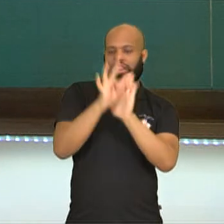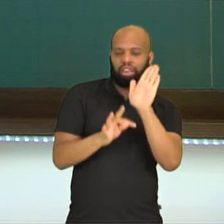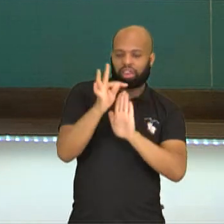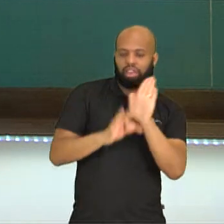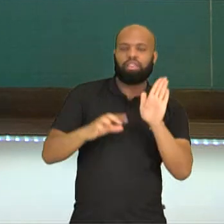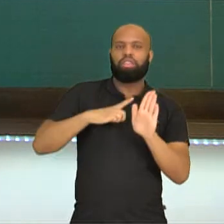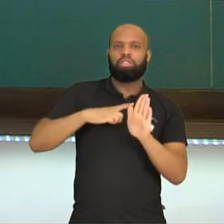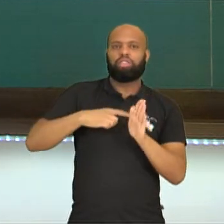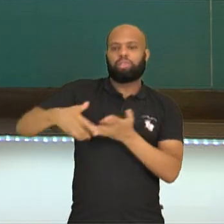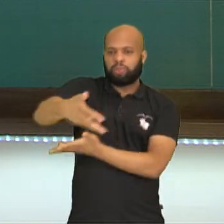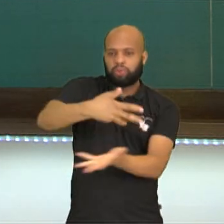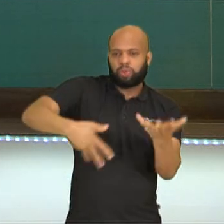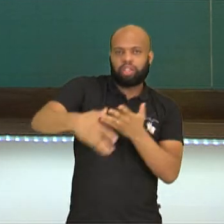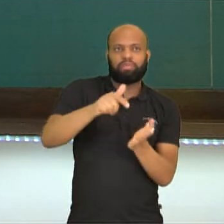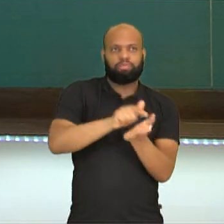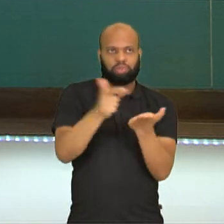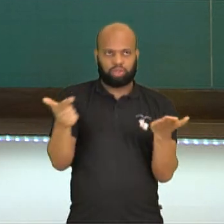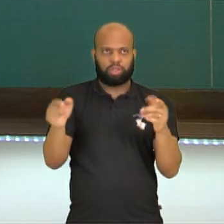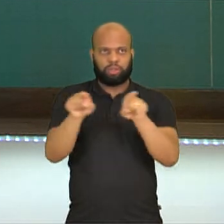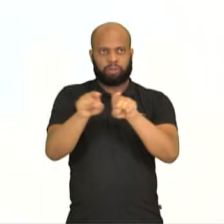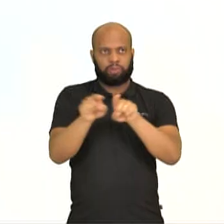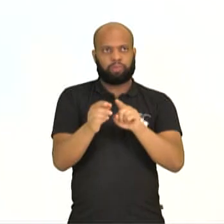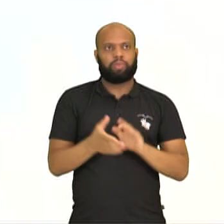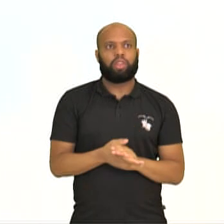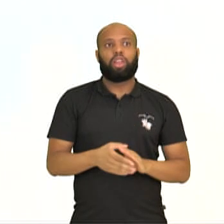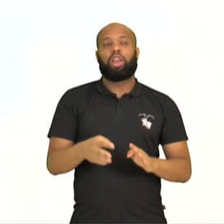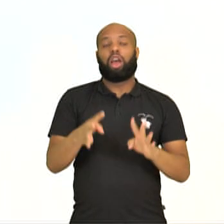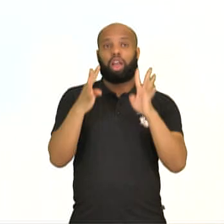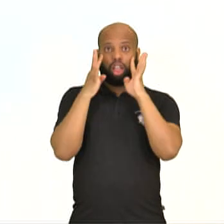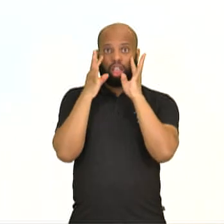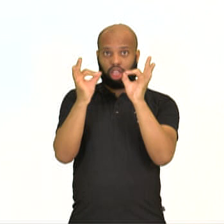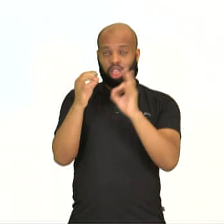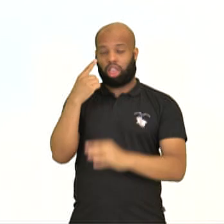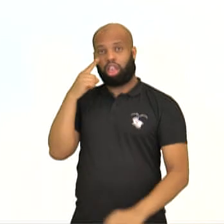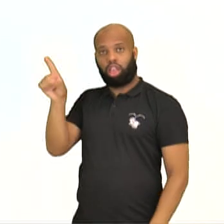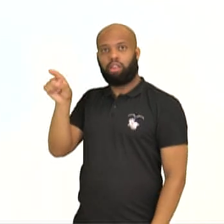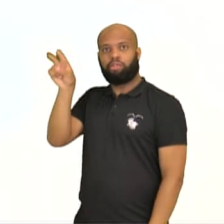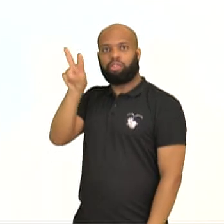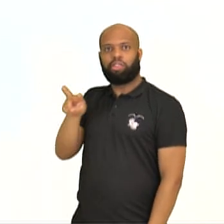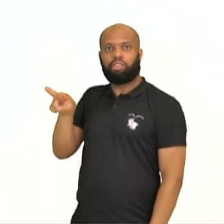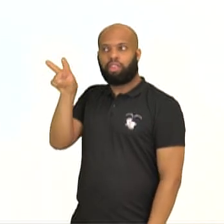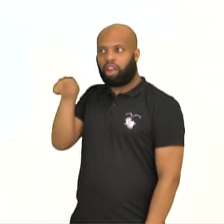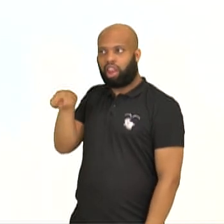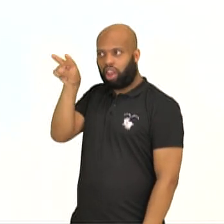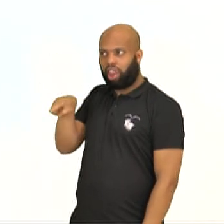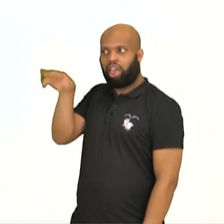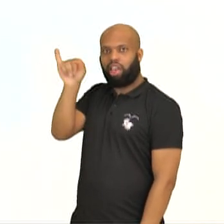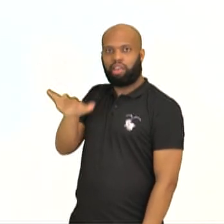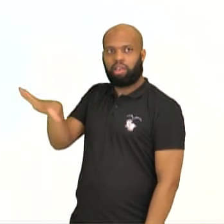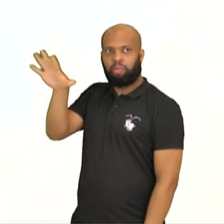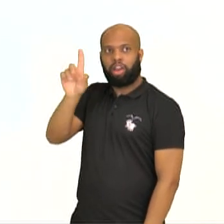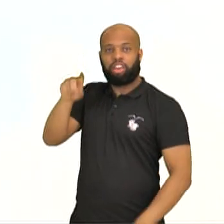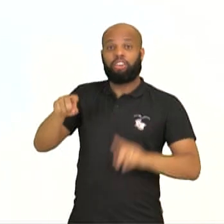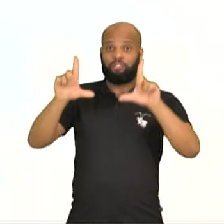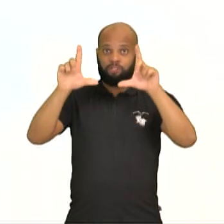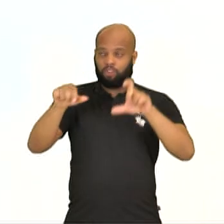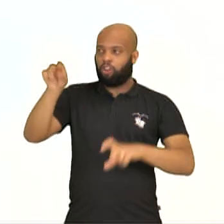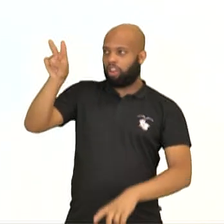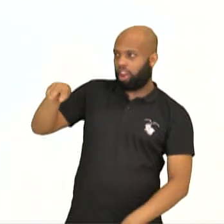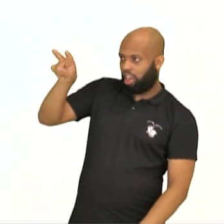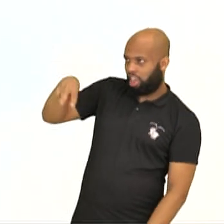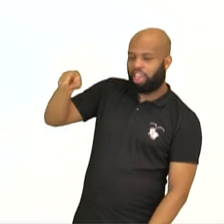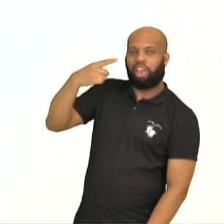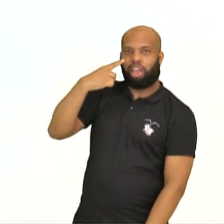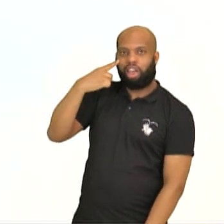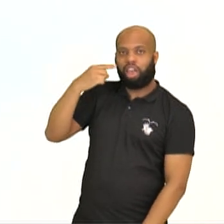circula nos jornais. Atentem à leitura dessa imagem, é uma fotografia, né? Observem